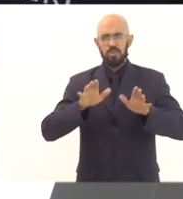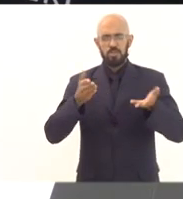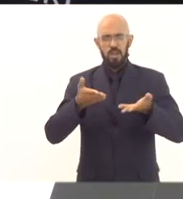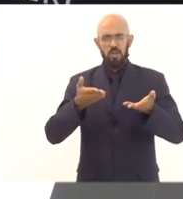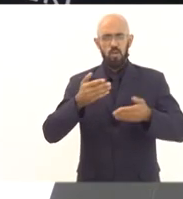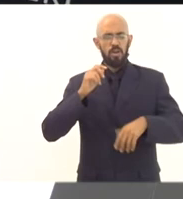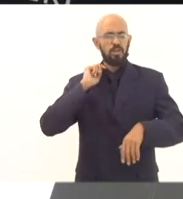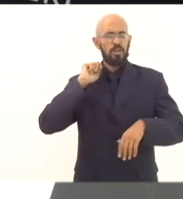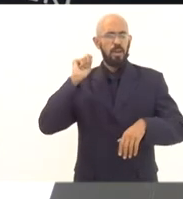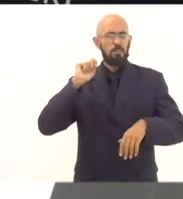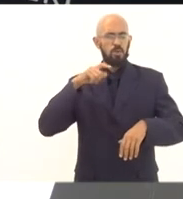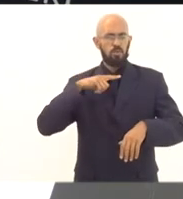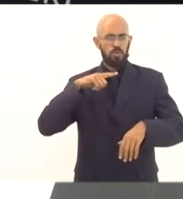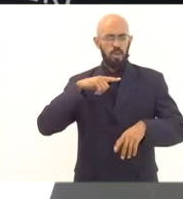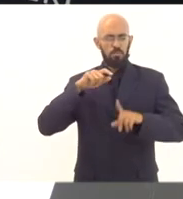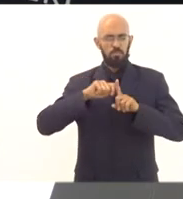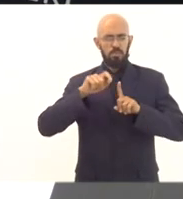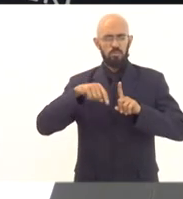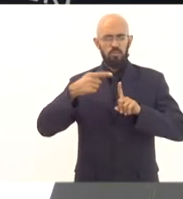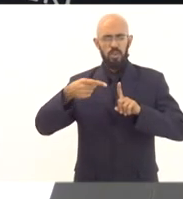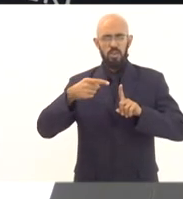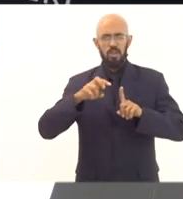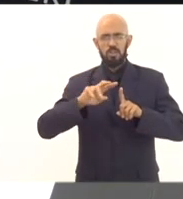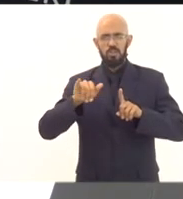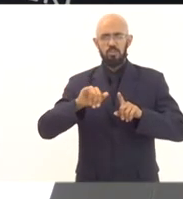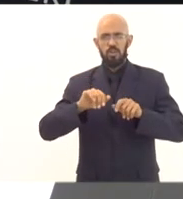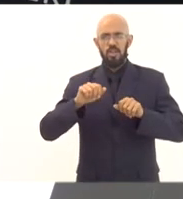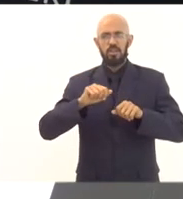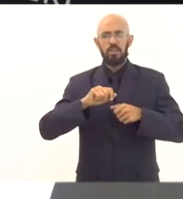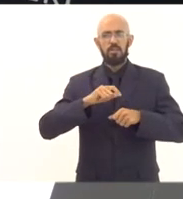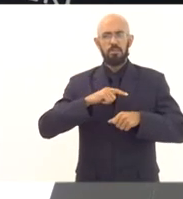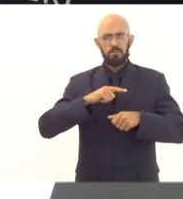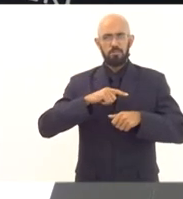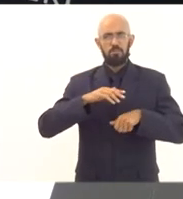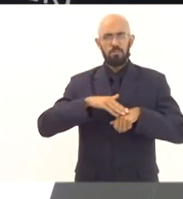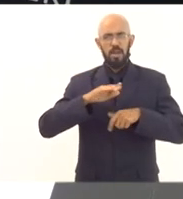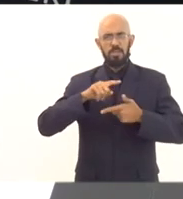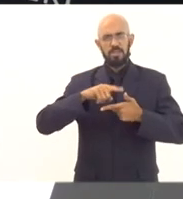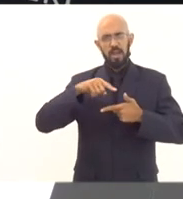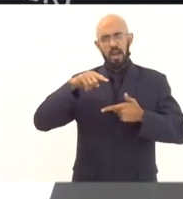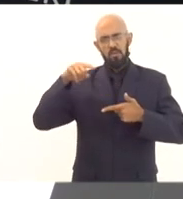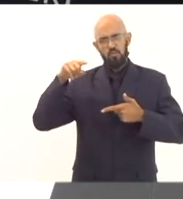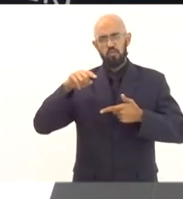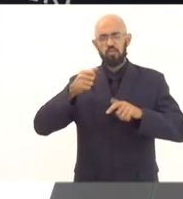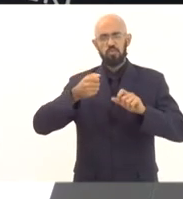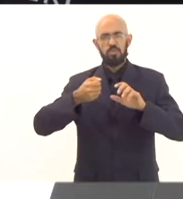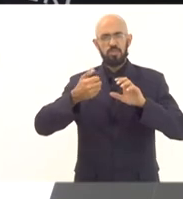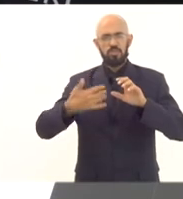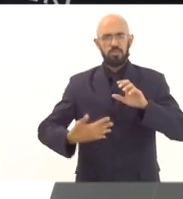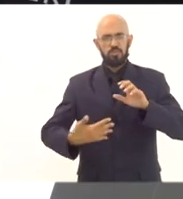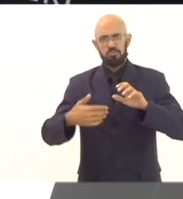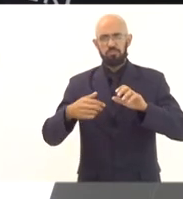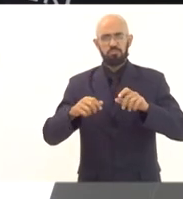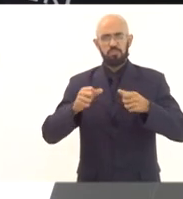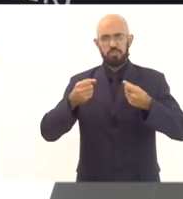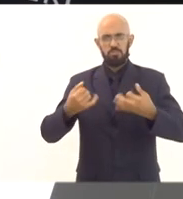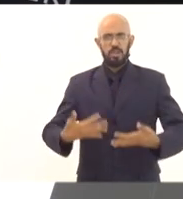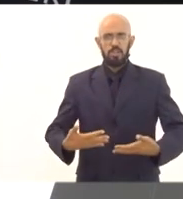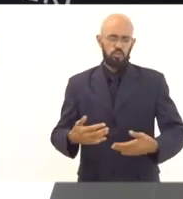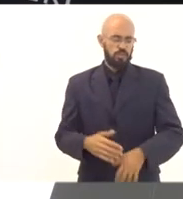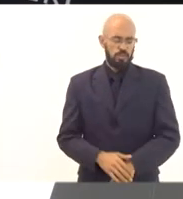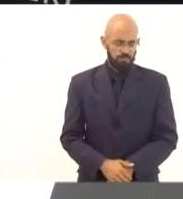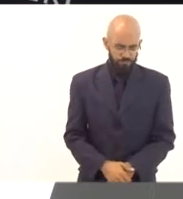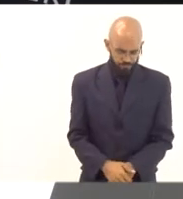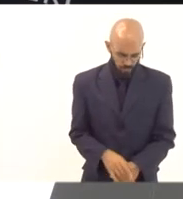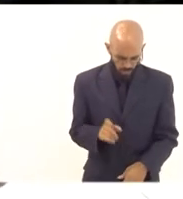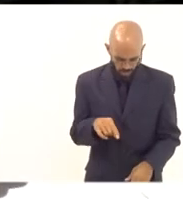abril né no próximo mês então com mais gráficos mais detalhes em qualquer outro